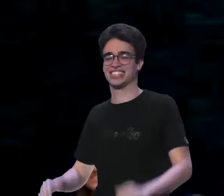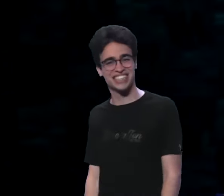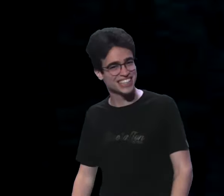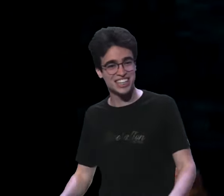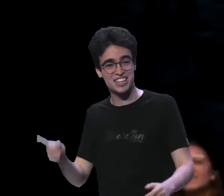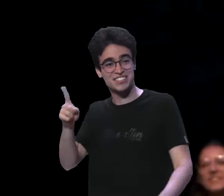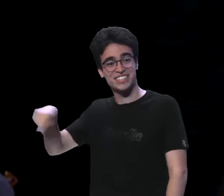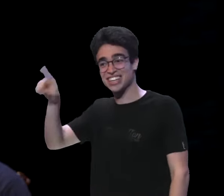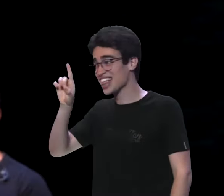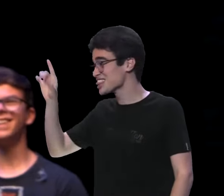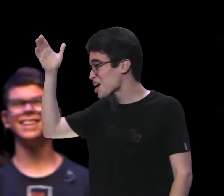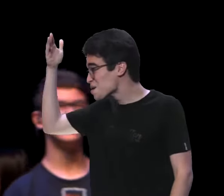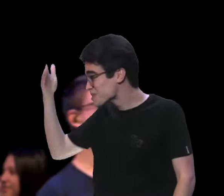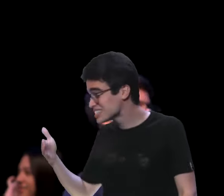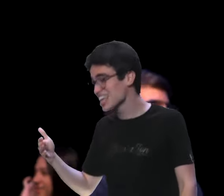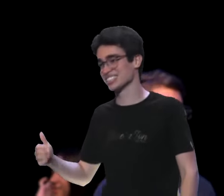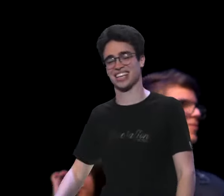de Deus.